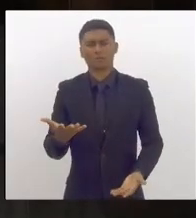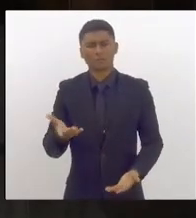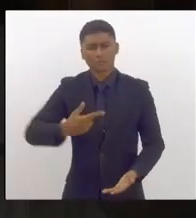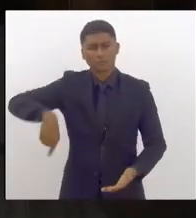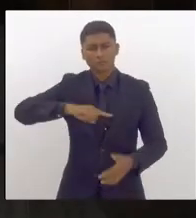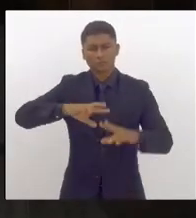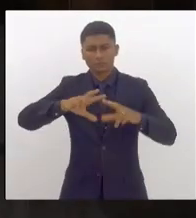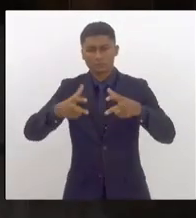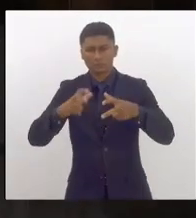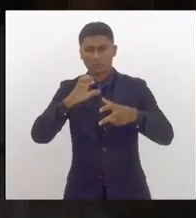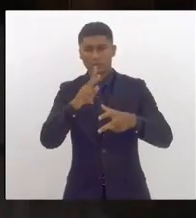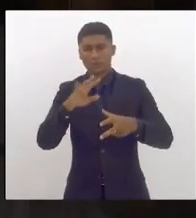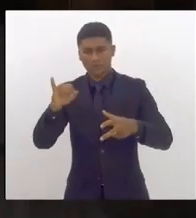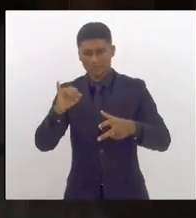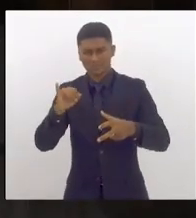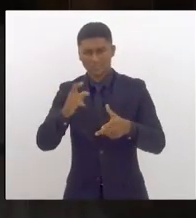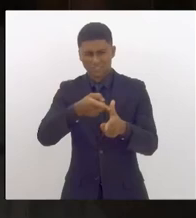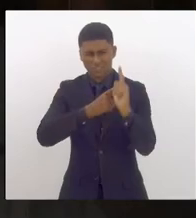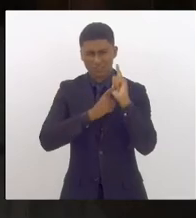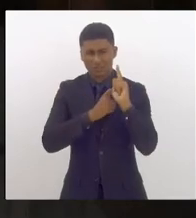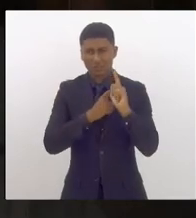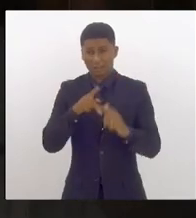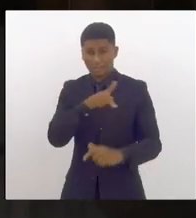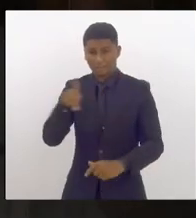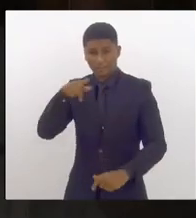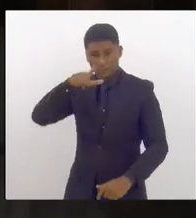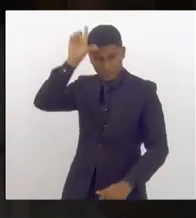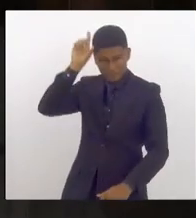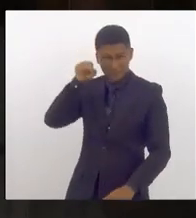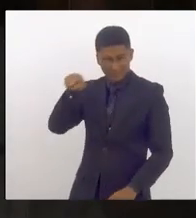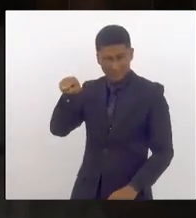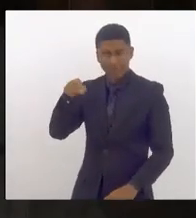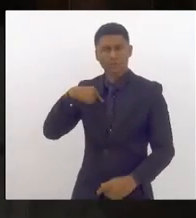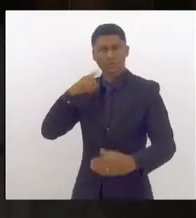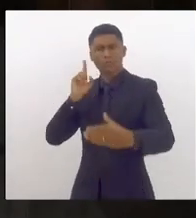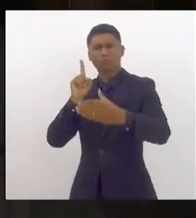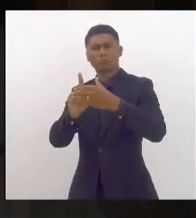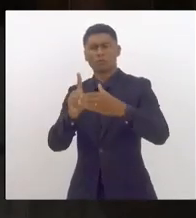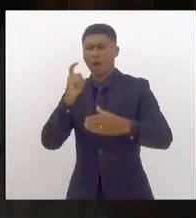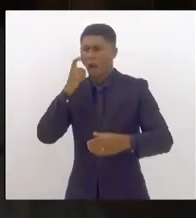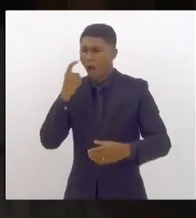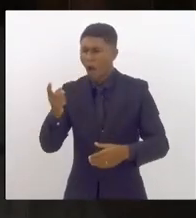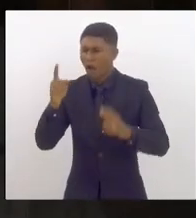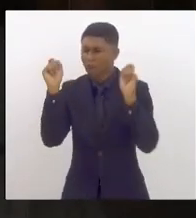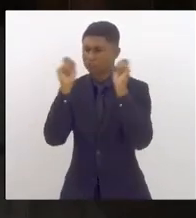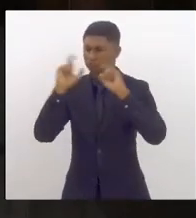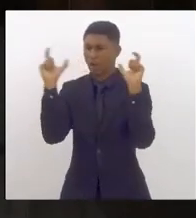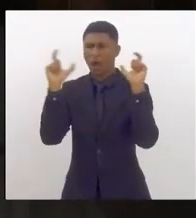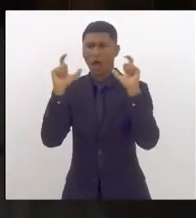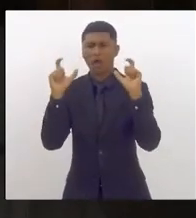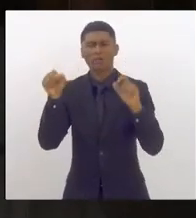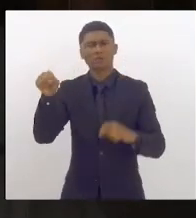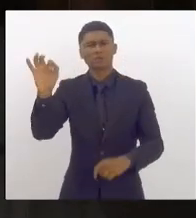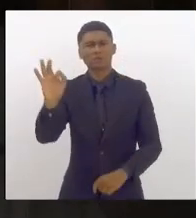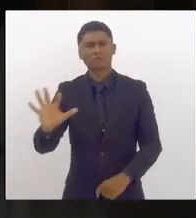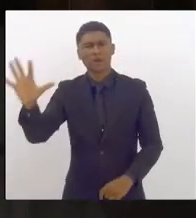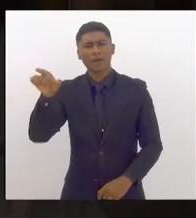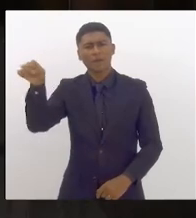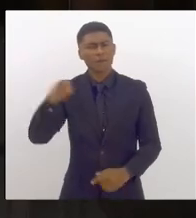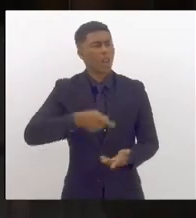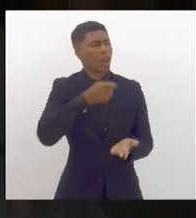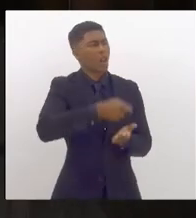CPI da dívida pública presidida pelos Paula Estamos vendo coisas aberrante deve estar eu te ajudo a união cobra juros